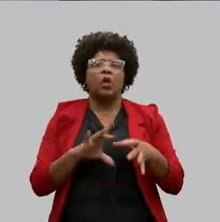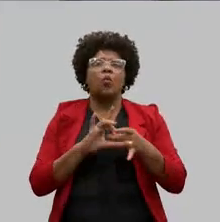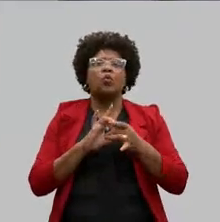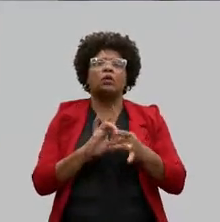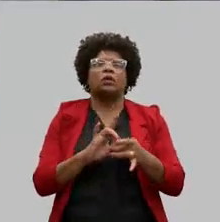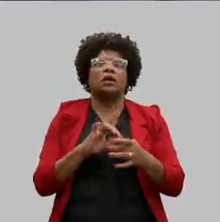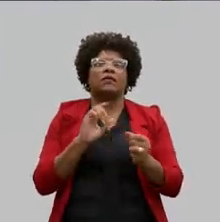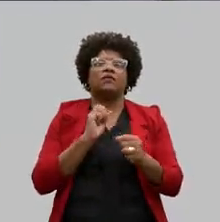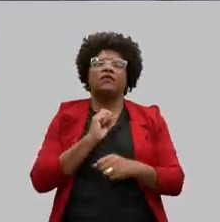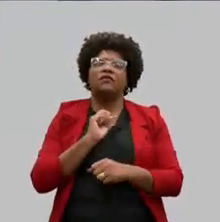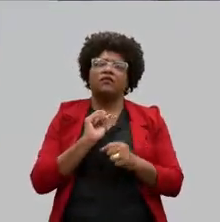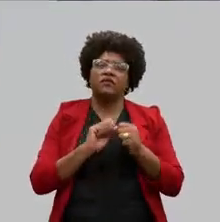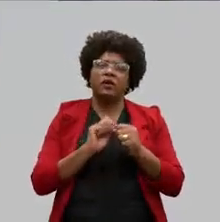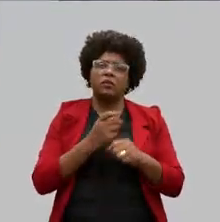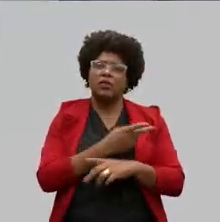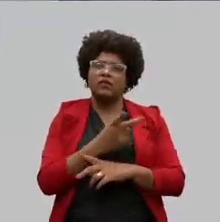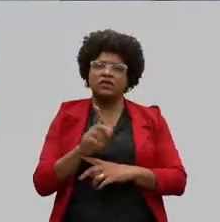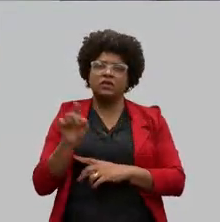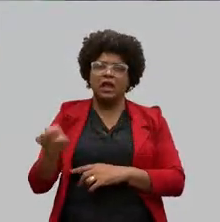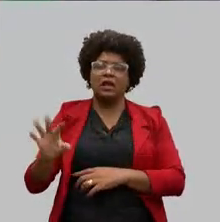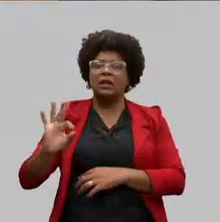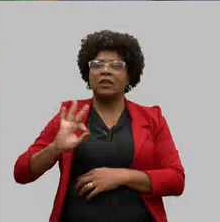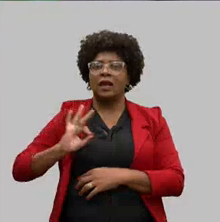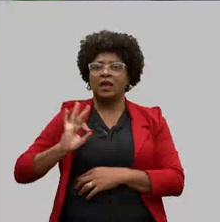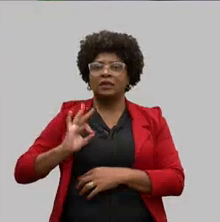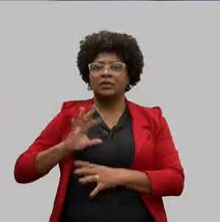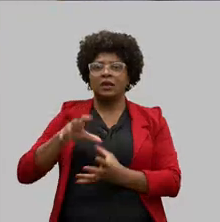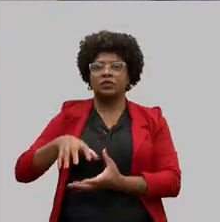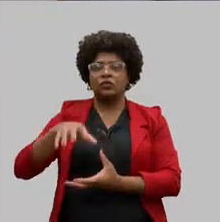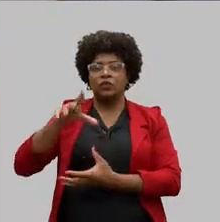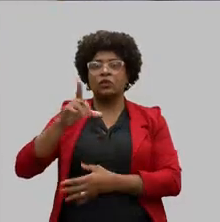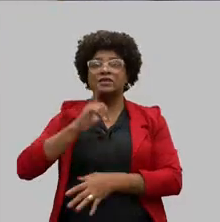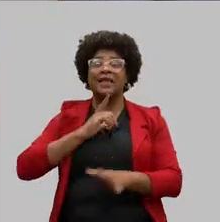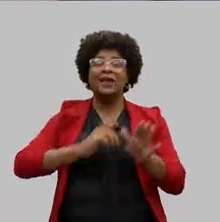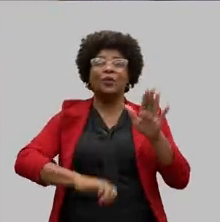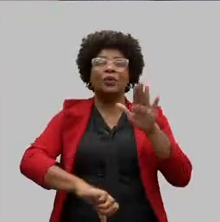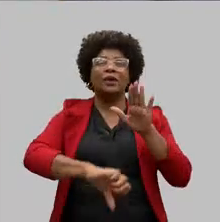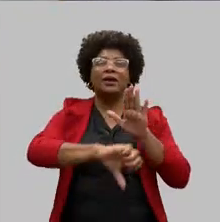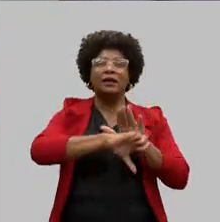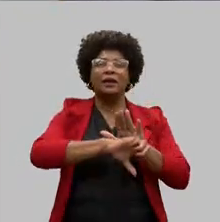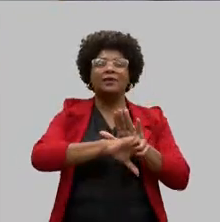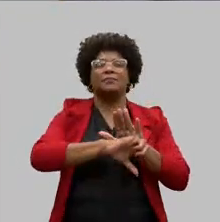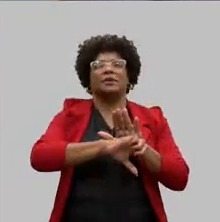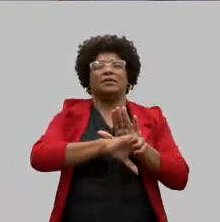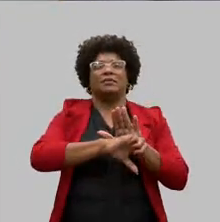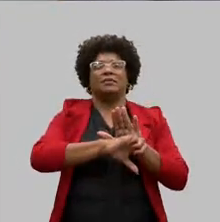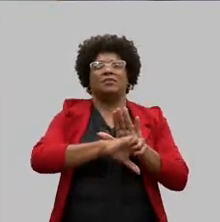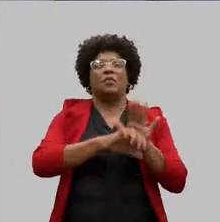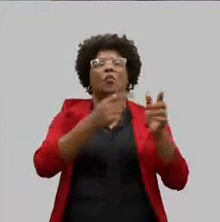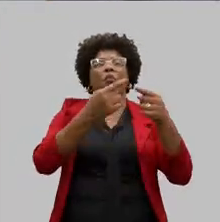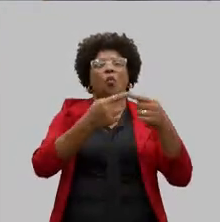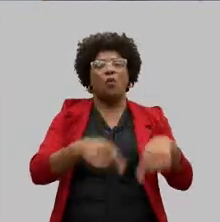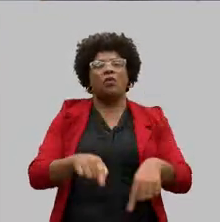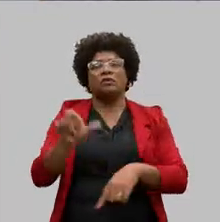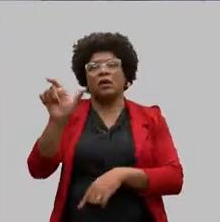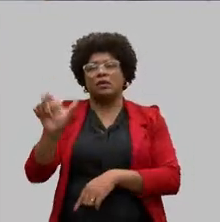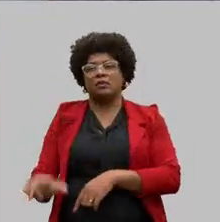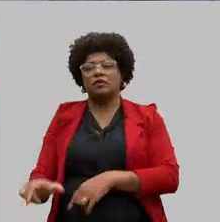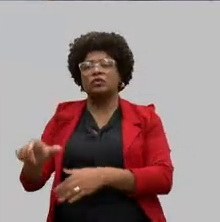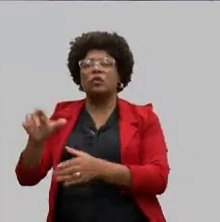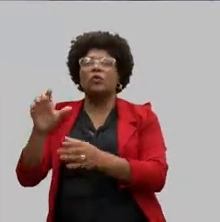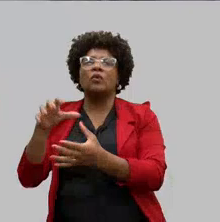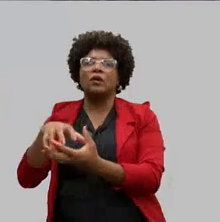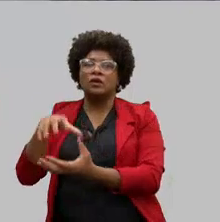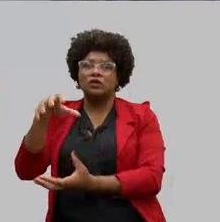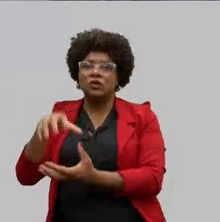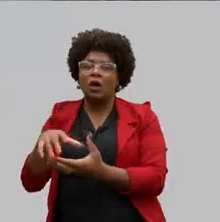né na Delegacia do Idoso o crime contra os idosos gente aumentou muito aumentou muito é golpe